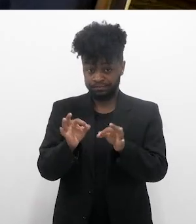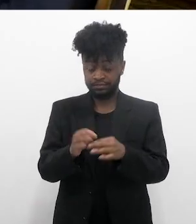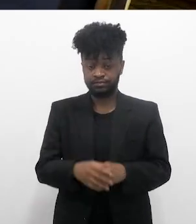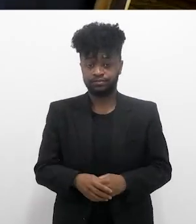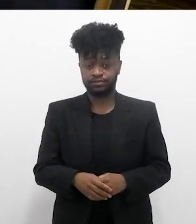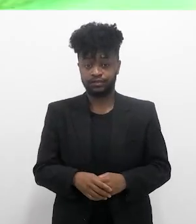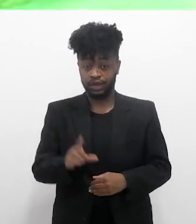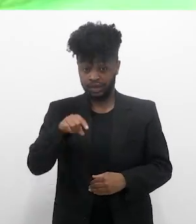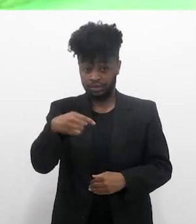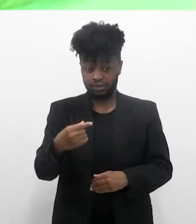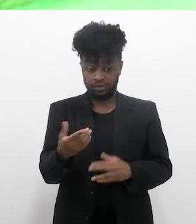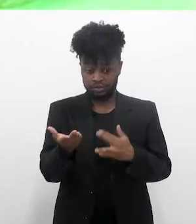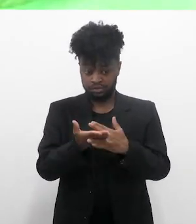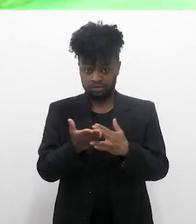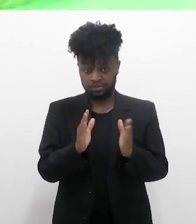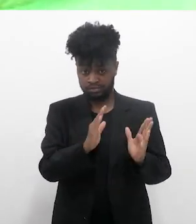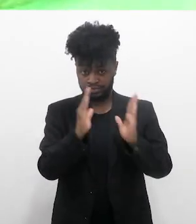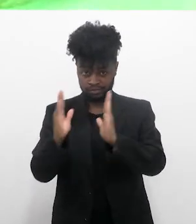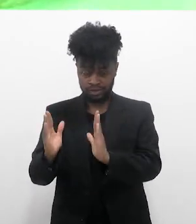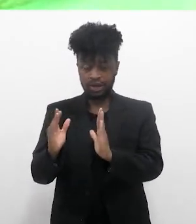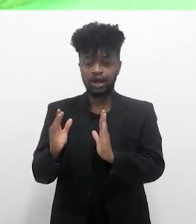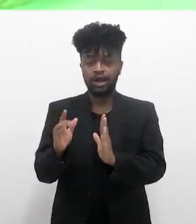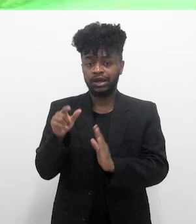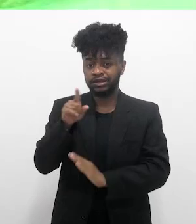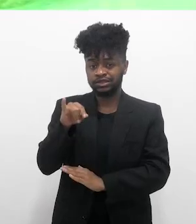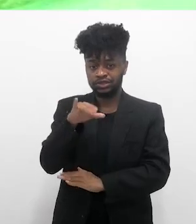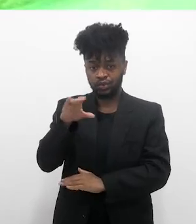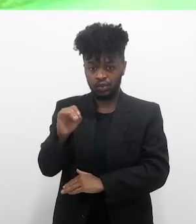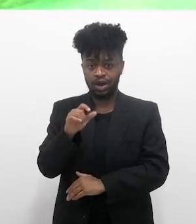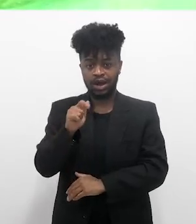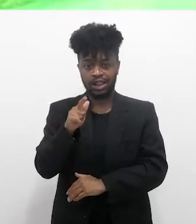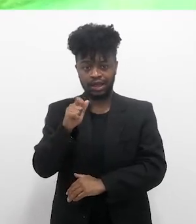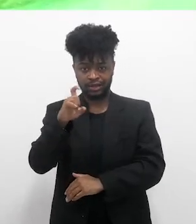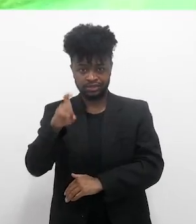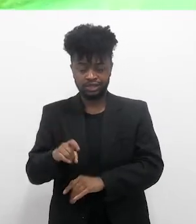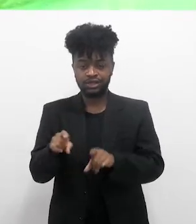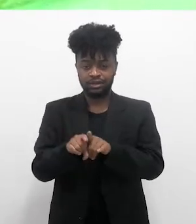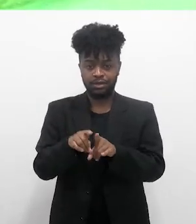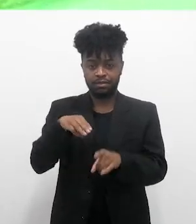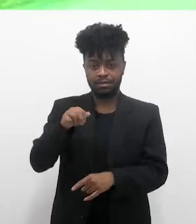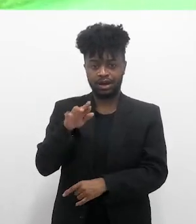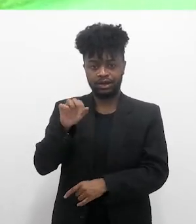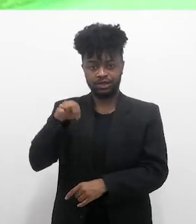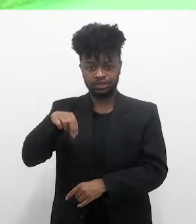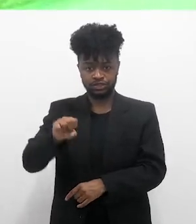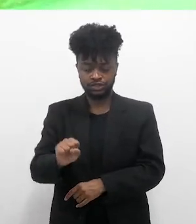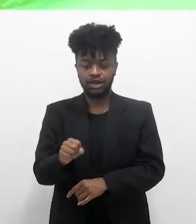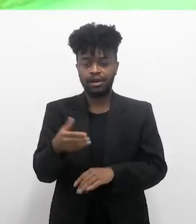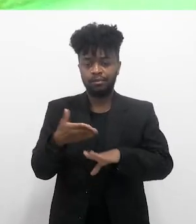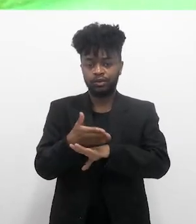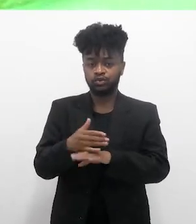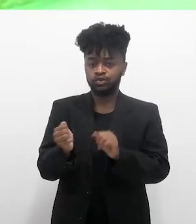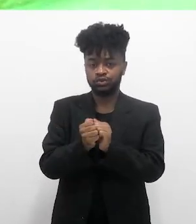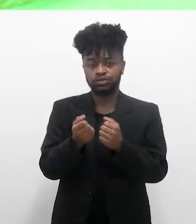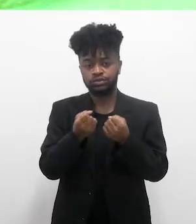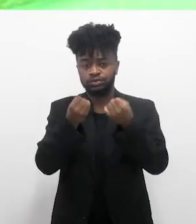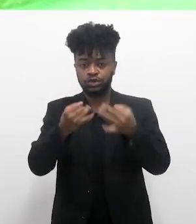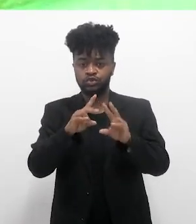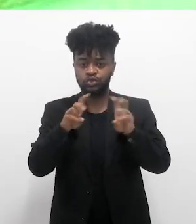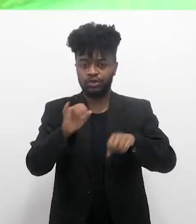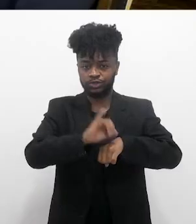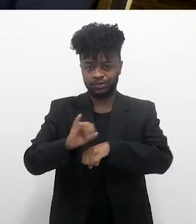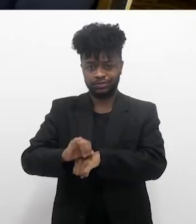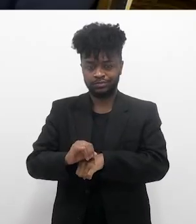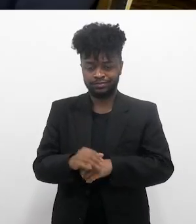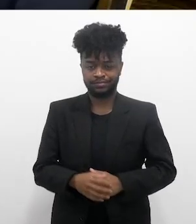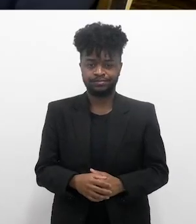certeza. Já, na segunda parte do Arena Esportiva, o Zico, o Alex e o Marins vão estar aqui com a gente falando sobre a exposição.